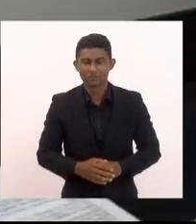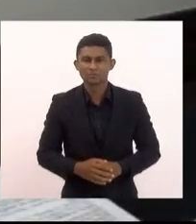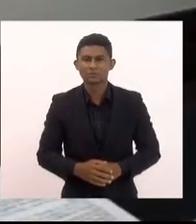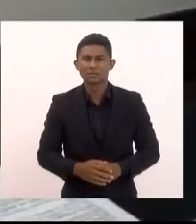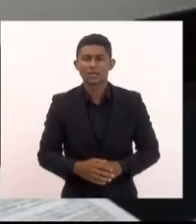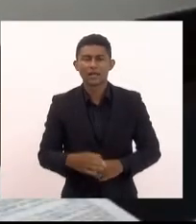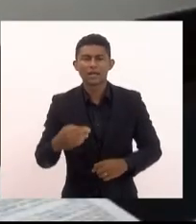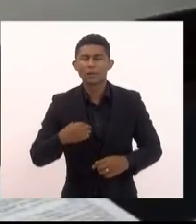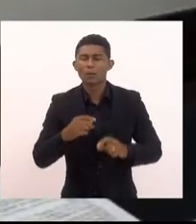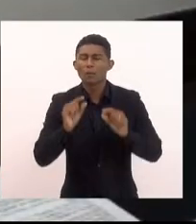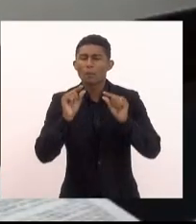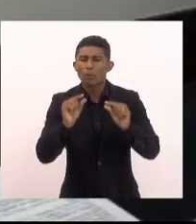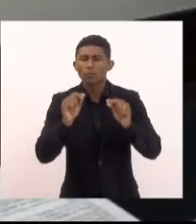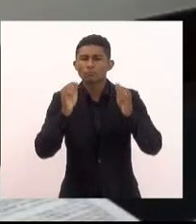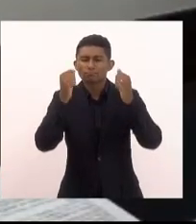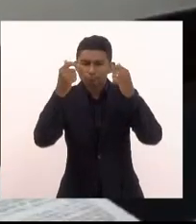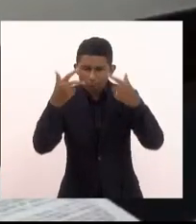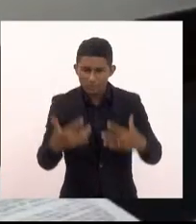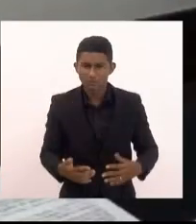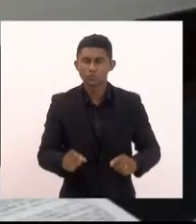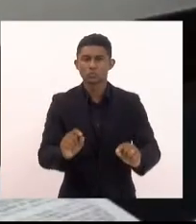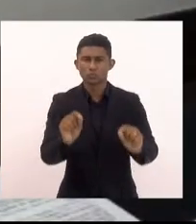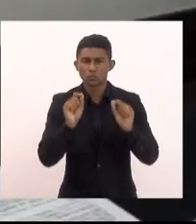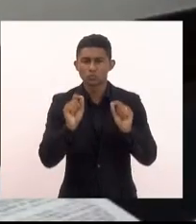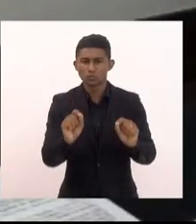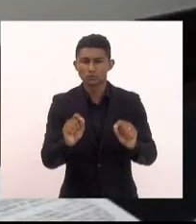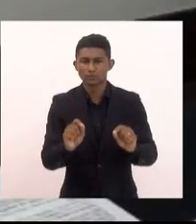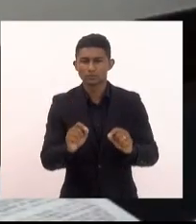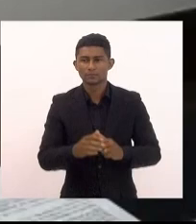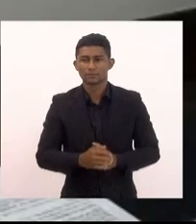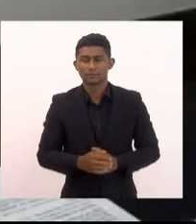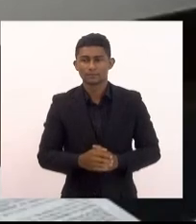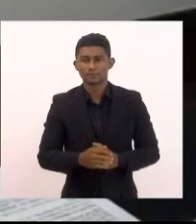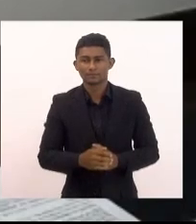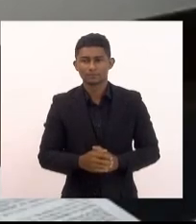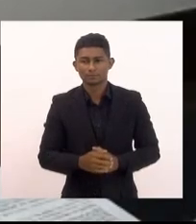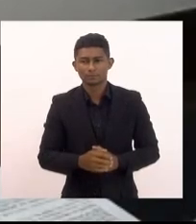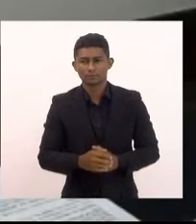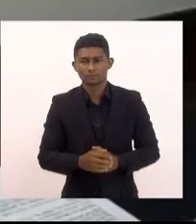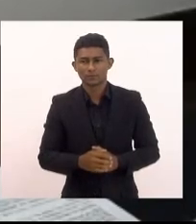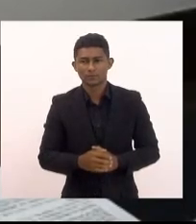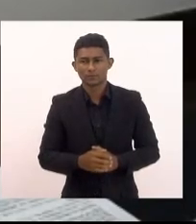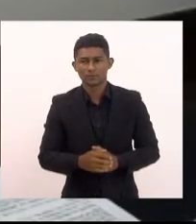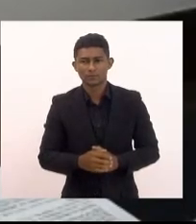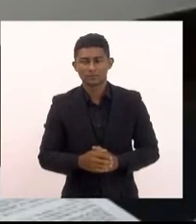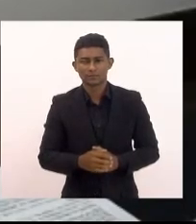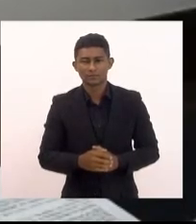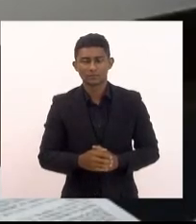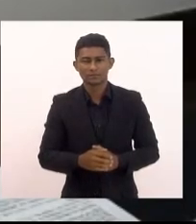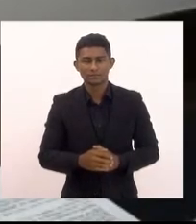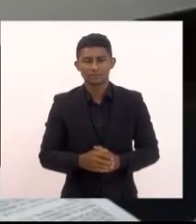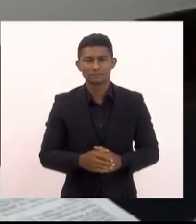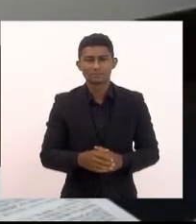apenas discutir, declarar, a partir de um ponto, que é o ponto do sincretismo. Quando esse